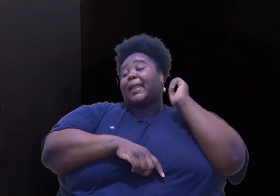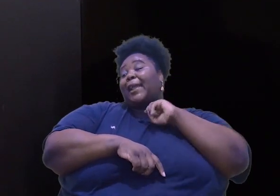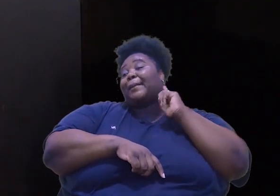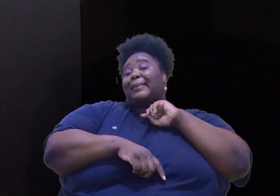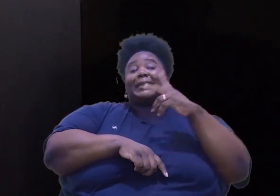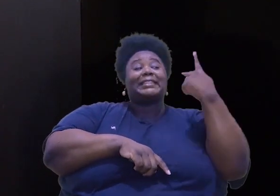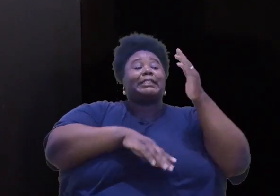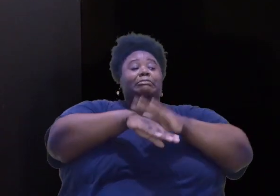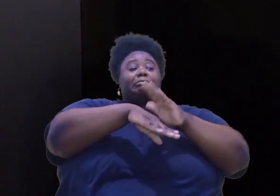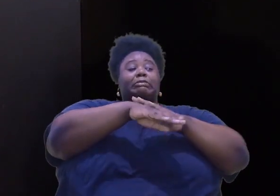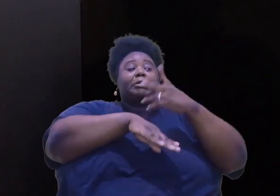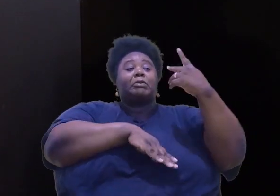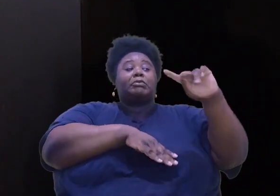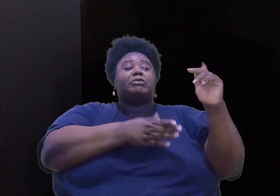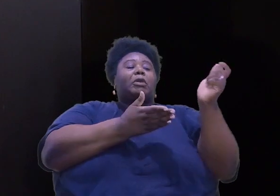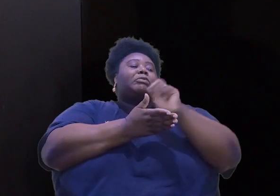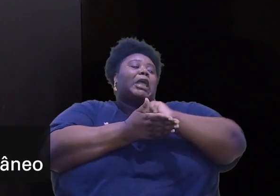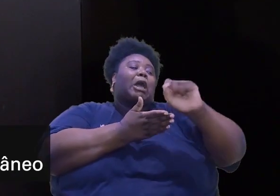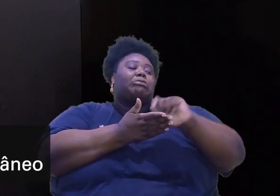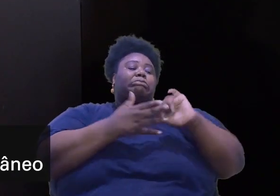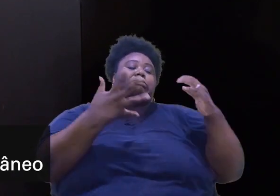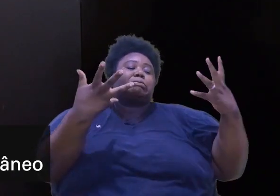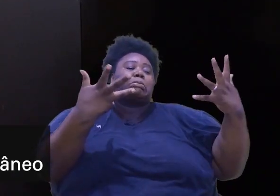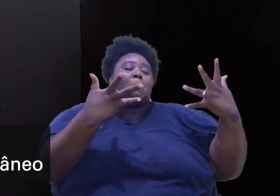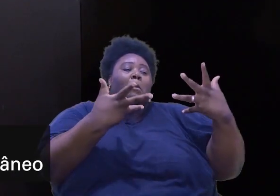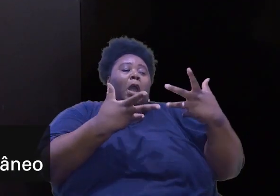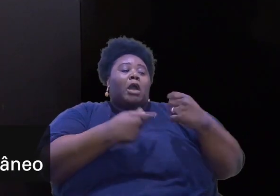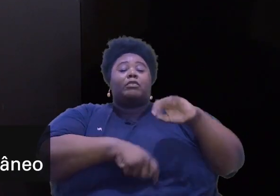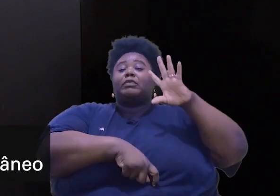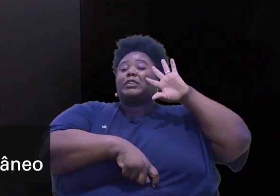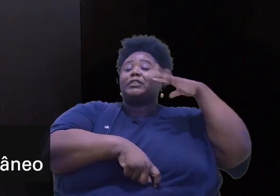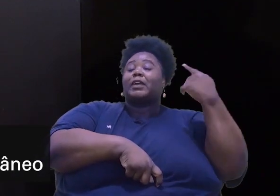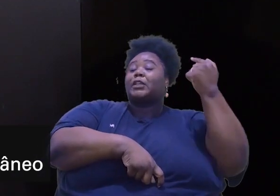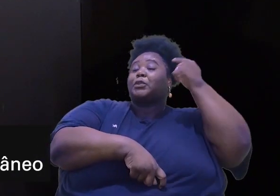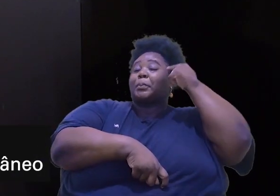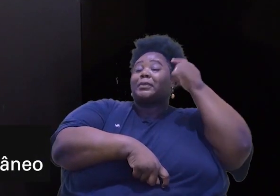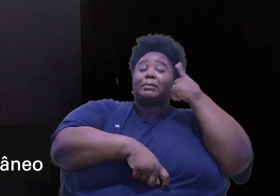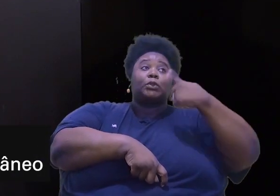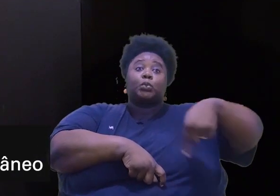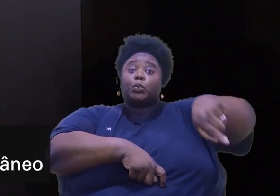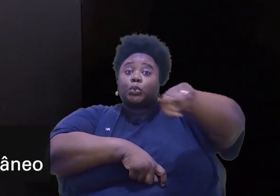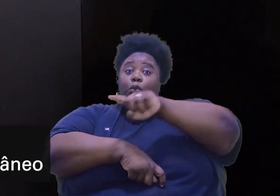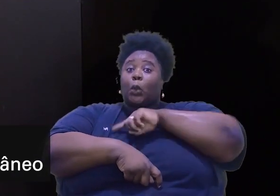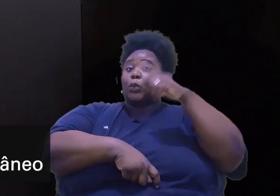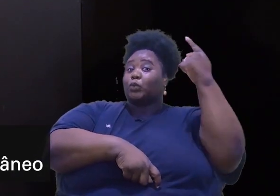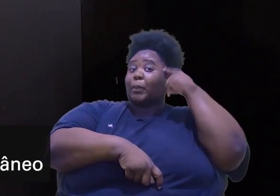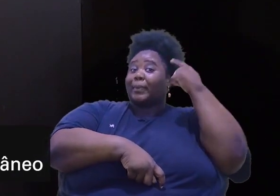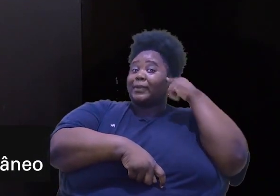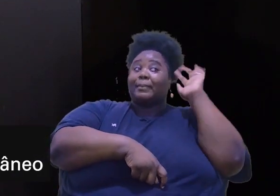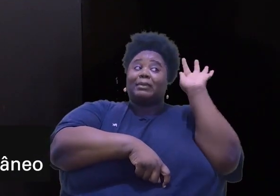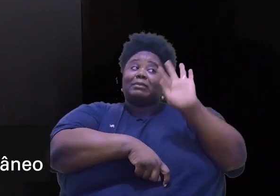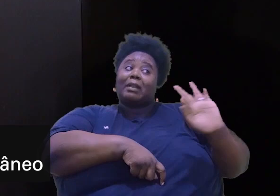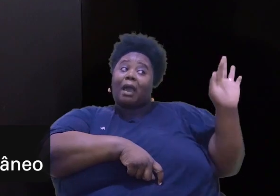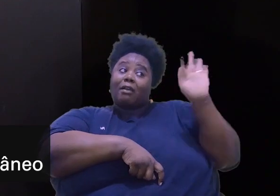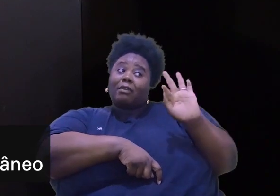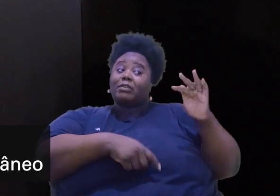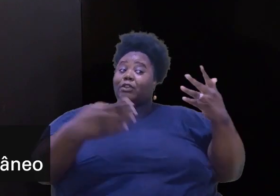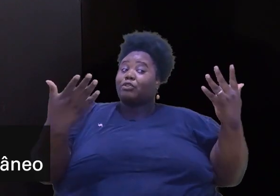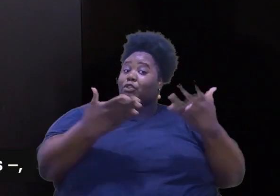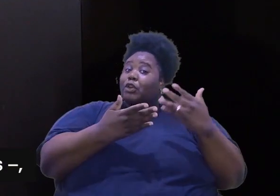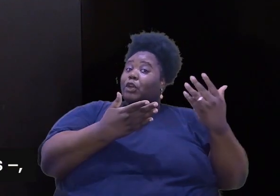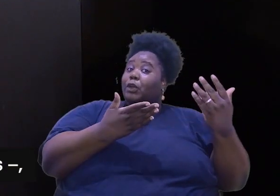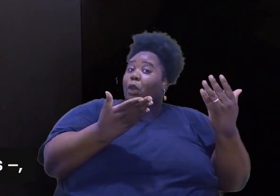grandes autores e autoras que definem o pensamento, o nosso pensamento acadêmico e